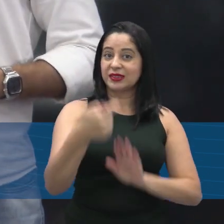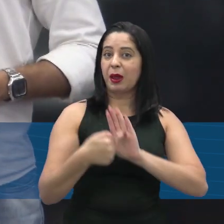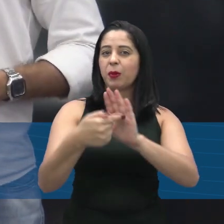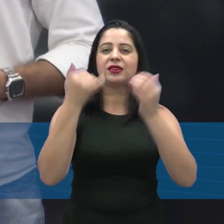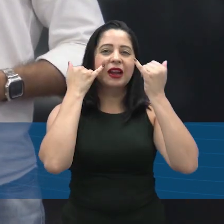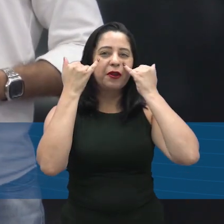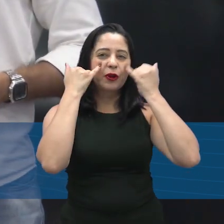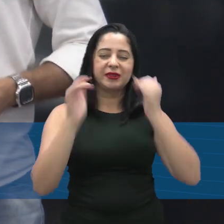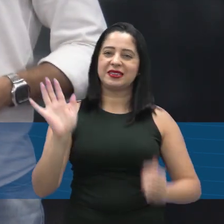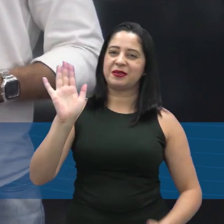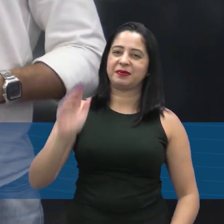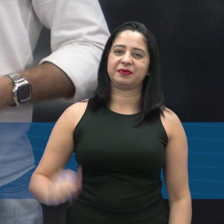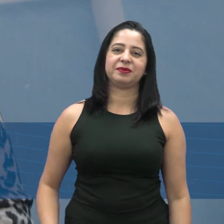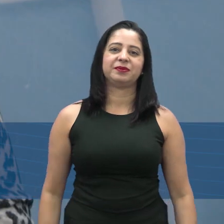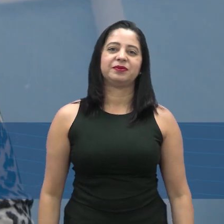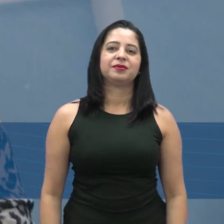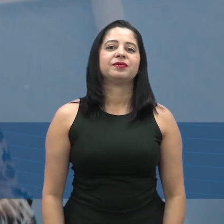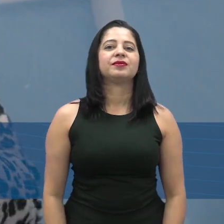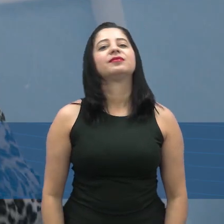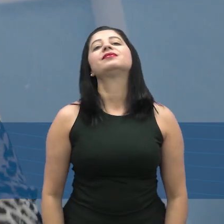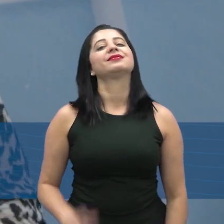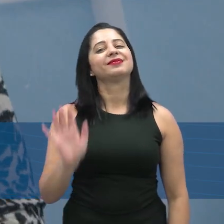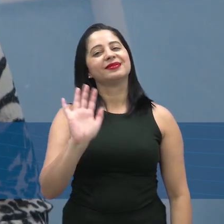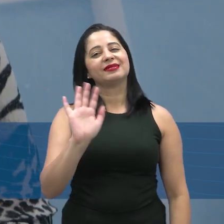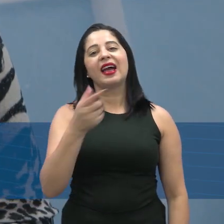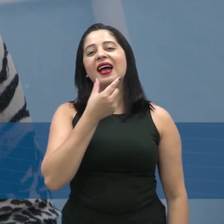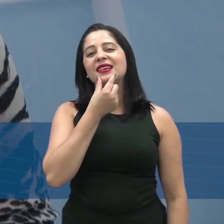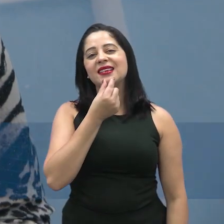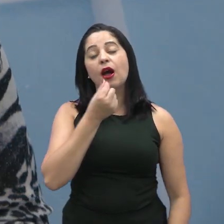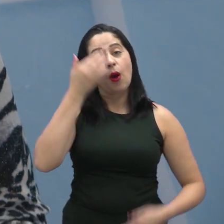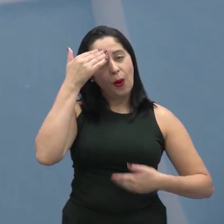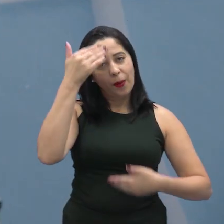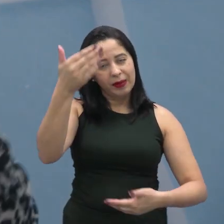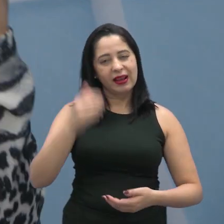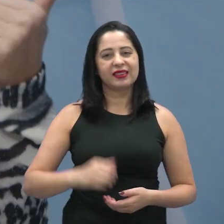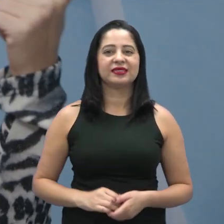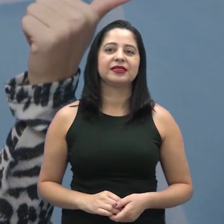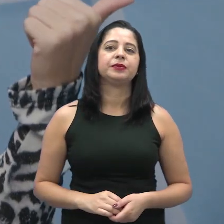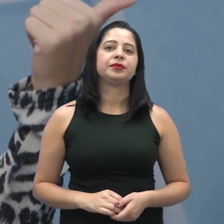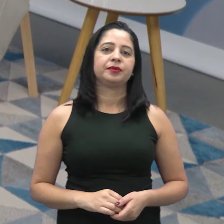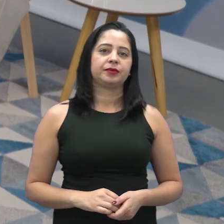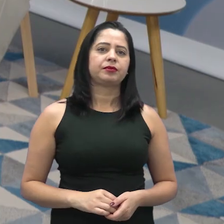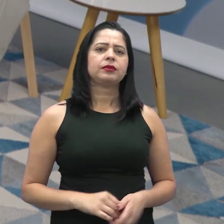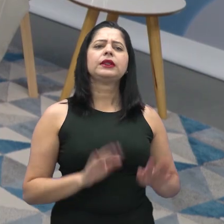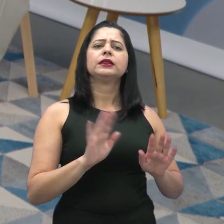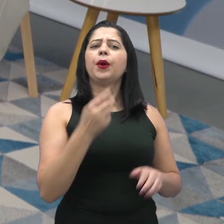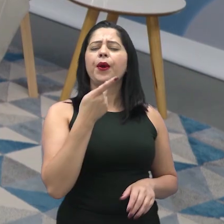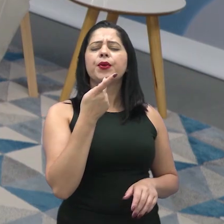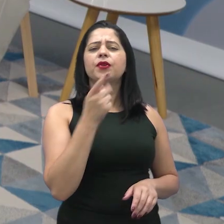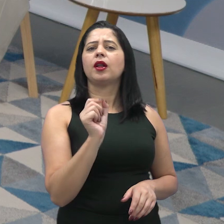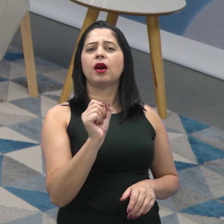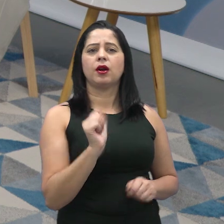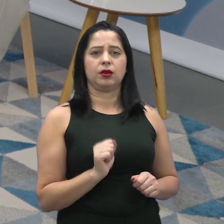mais informações. Até mais. Até mais, Samu. Obrigada, viu? Eu tinha mencionado no começo, né,